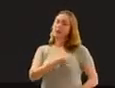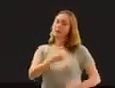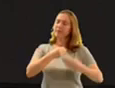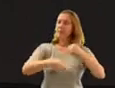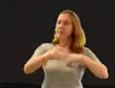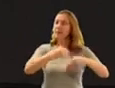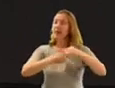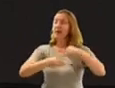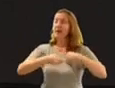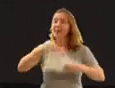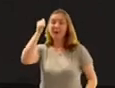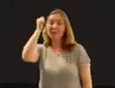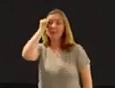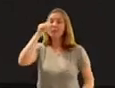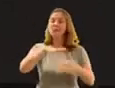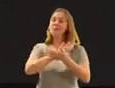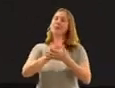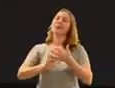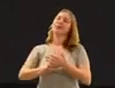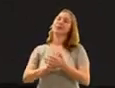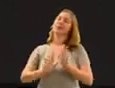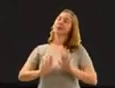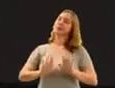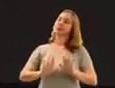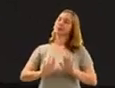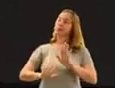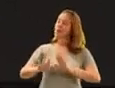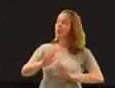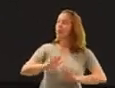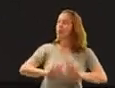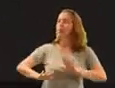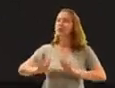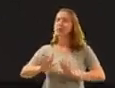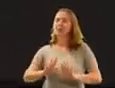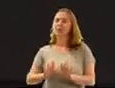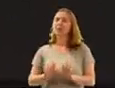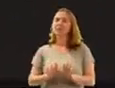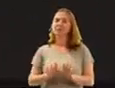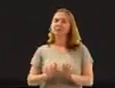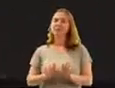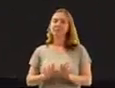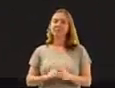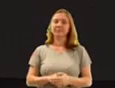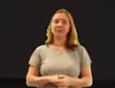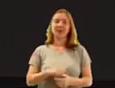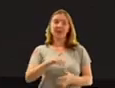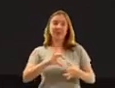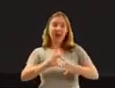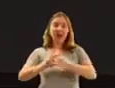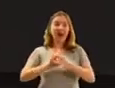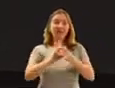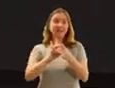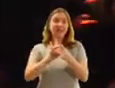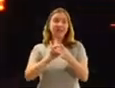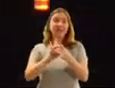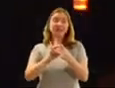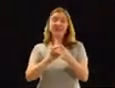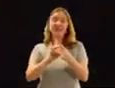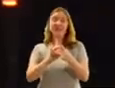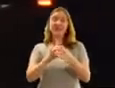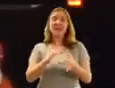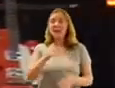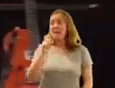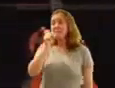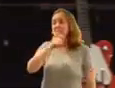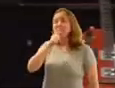Arrependimento zeroso, o sangue de Jesus lavou geral. Mas o cara não quer o sangue de Jesus. Você vai fazer uma aliança com ele, mente para a mulher dele, não vai mentir para você. Você é